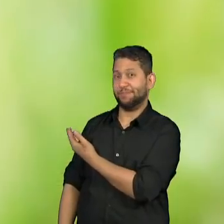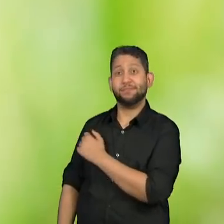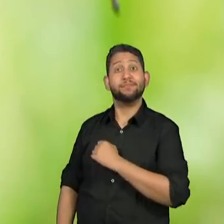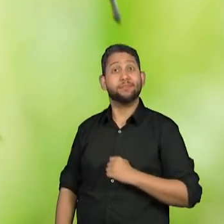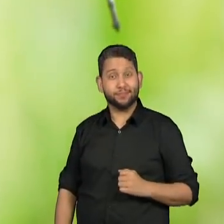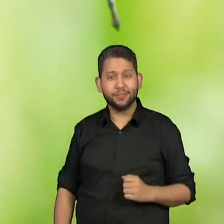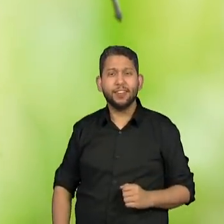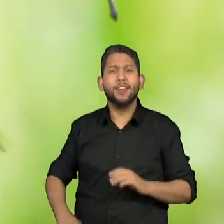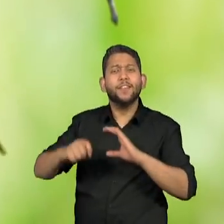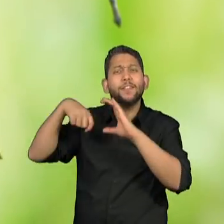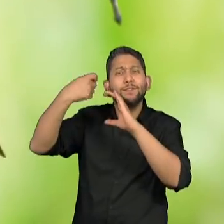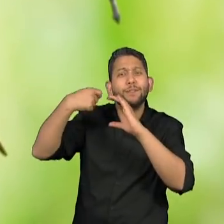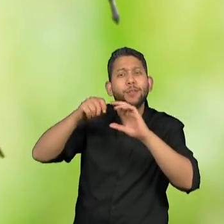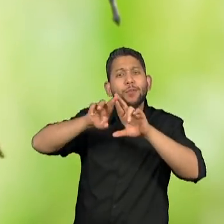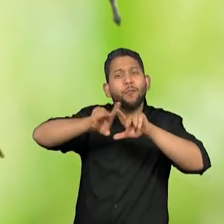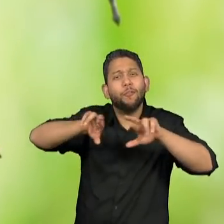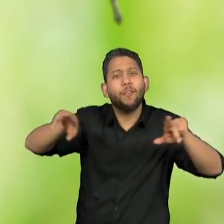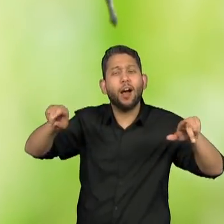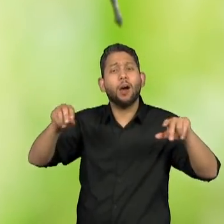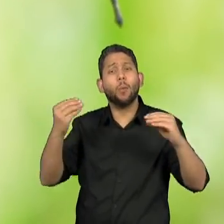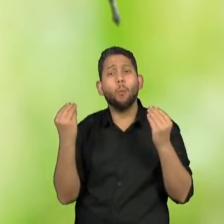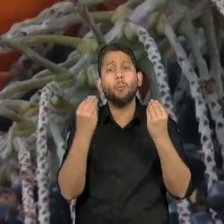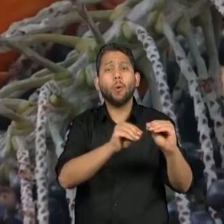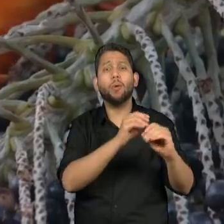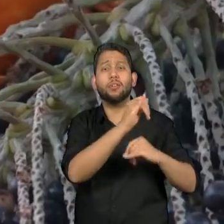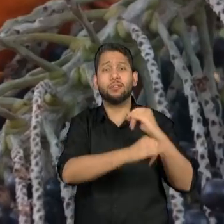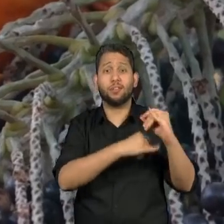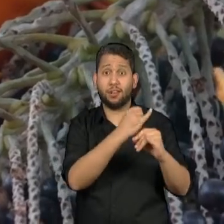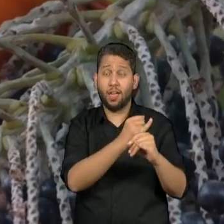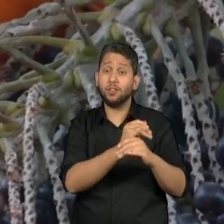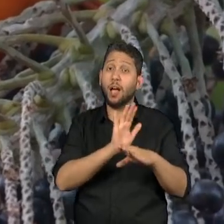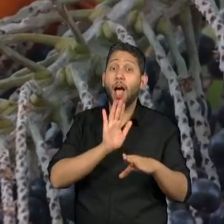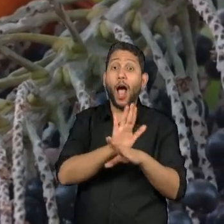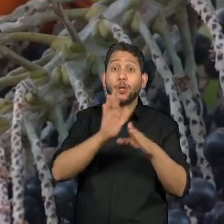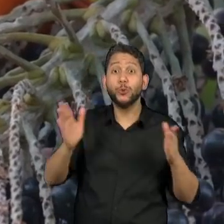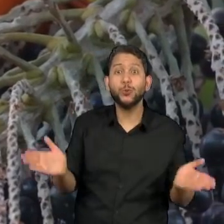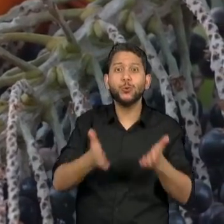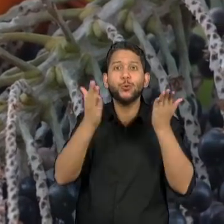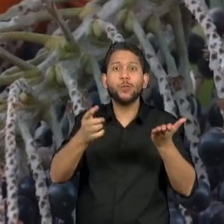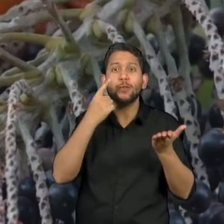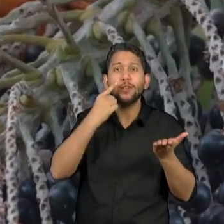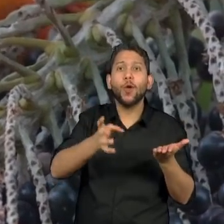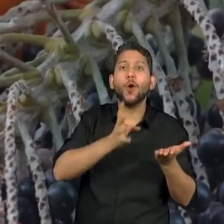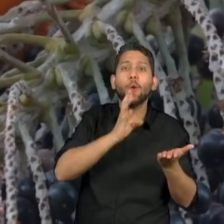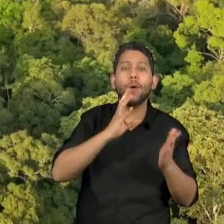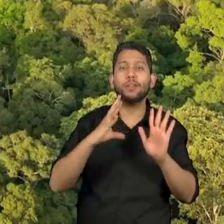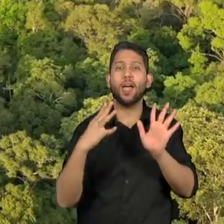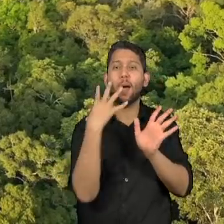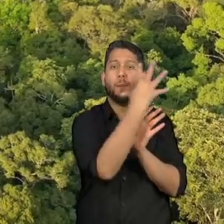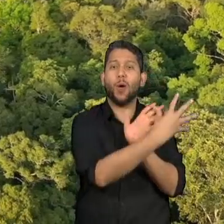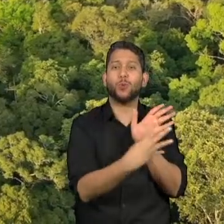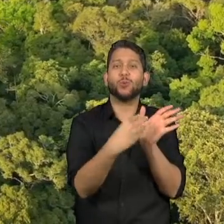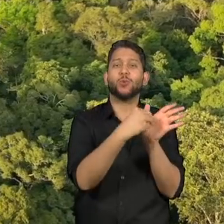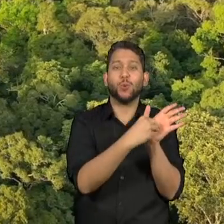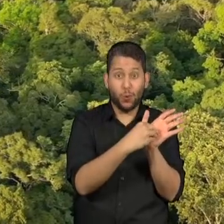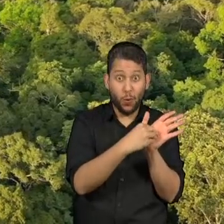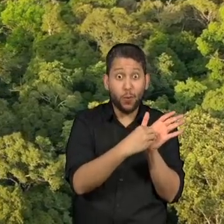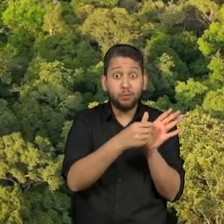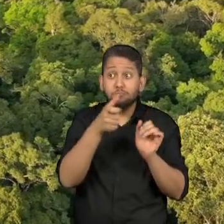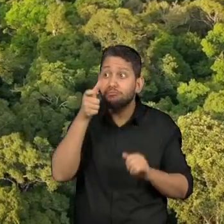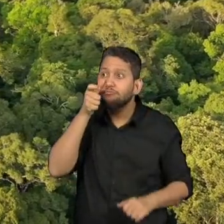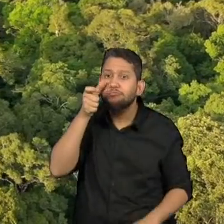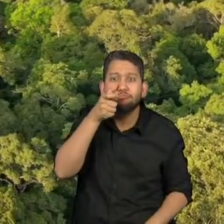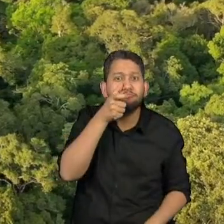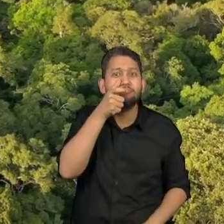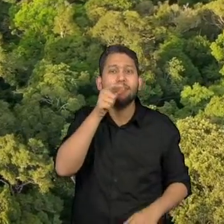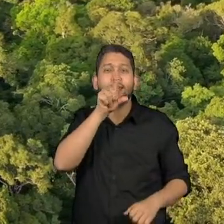Uma série de vídeos produzidos para a internet promove uma viagem pelos encantos da Amazônia por meio de